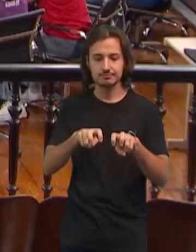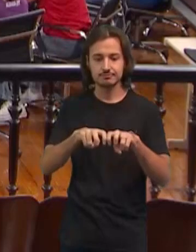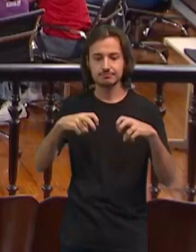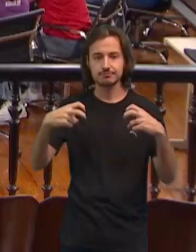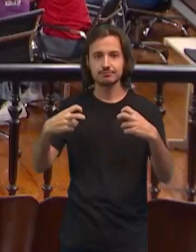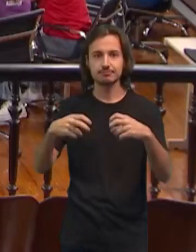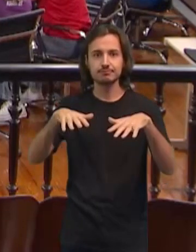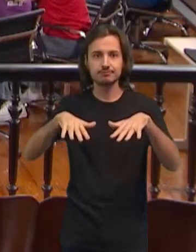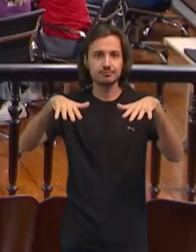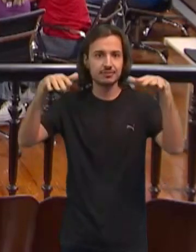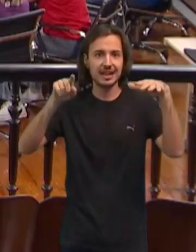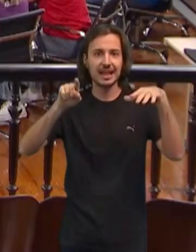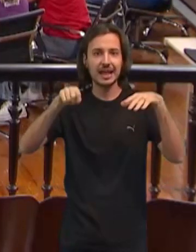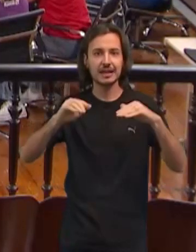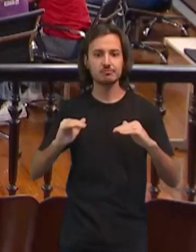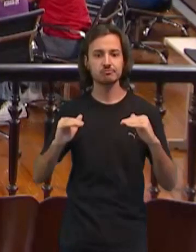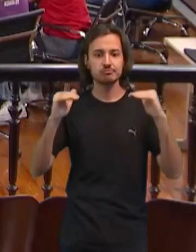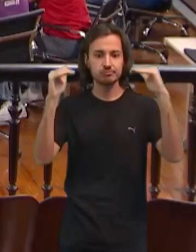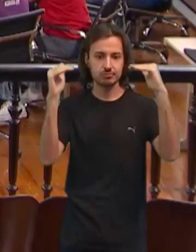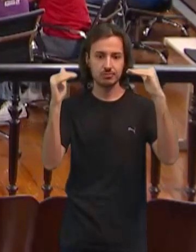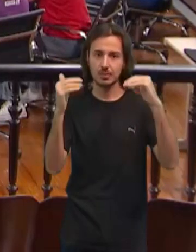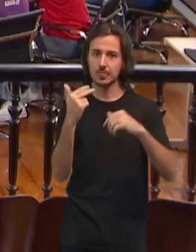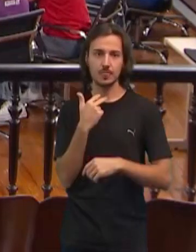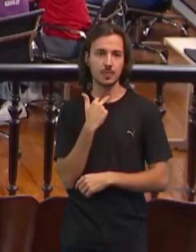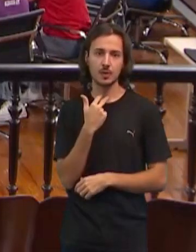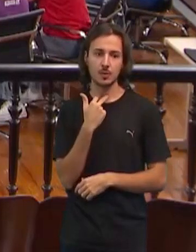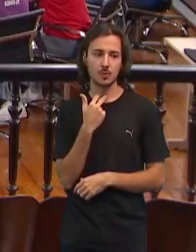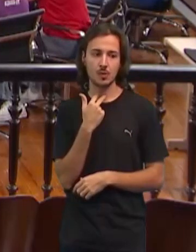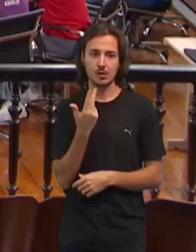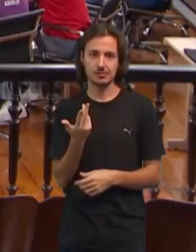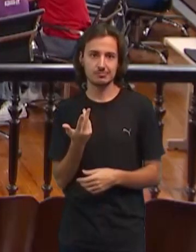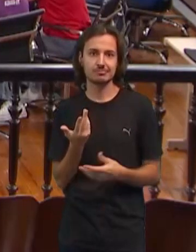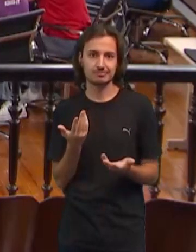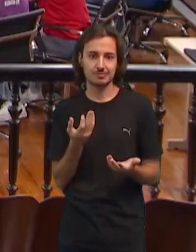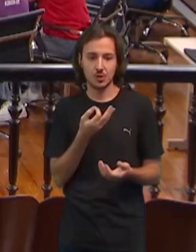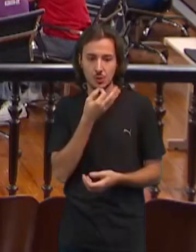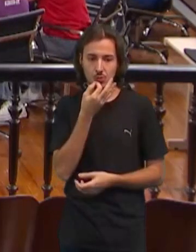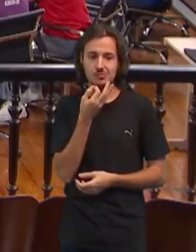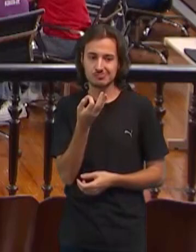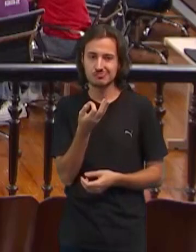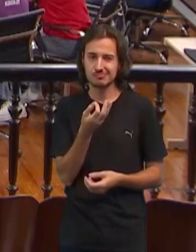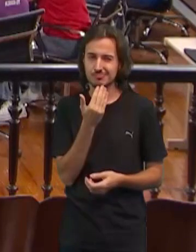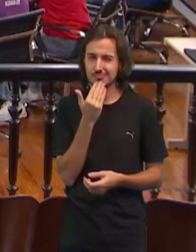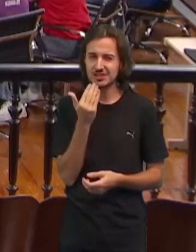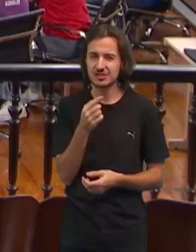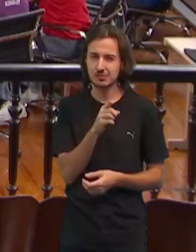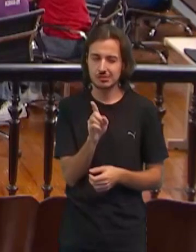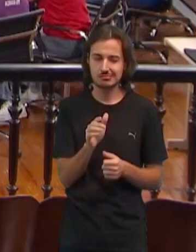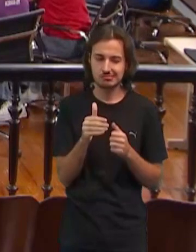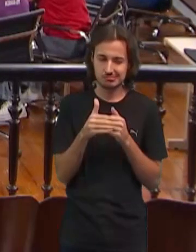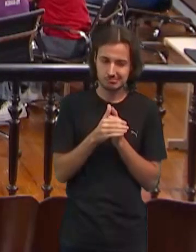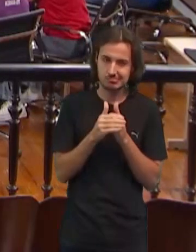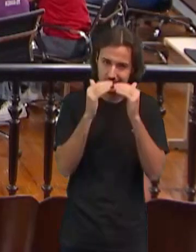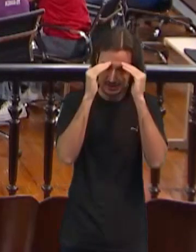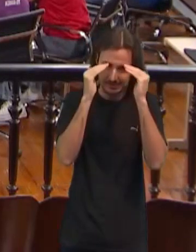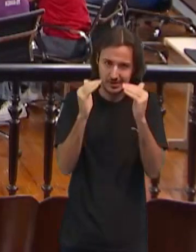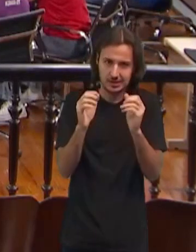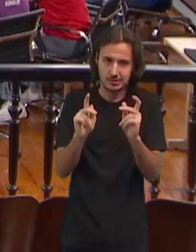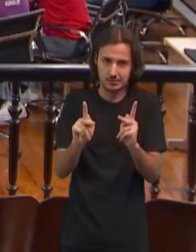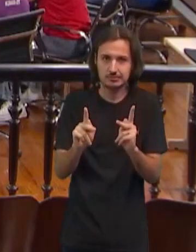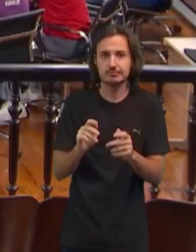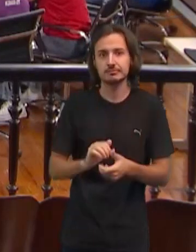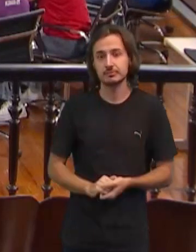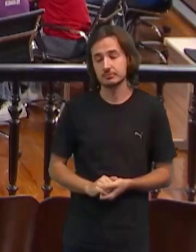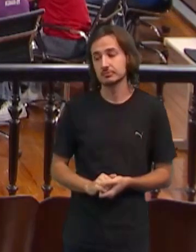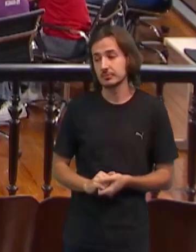Então, não podemos usar esse argumento em outras situações. Eu peço que guardem essa fala. Obrigado. Muito bem, vereador, respeitando sempre o posicionamento do senhor e